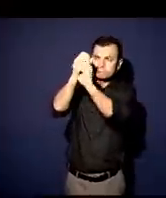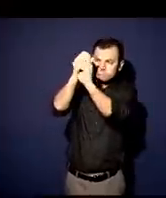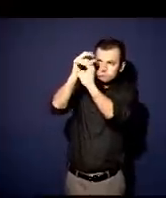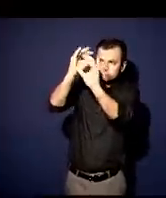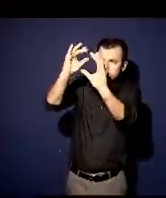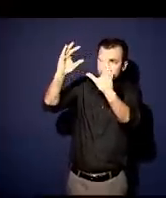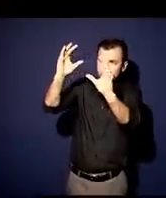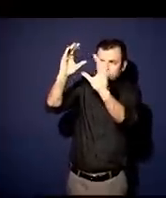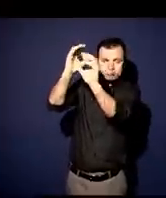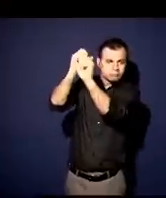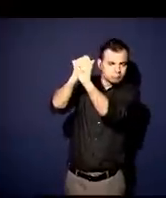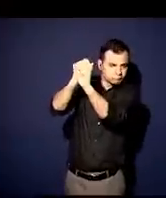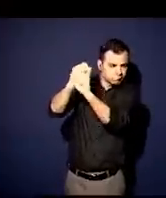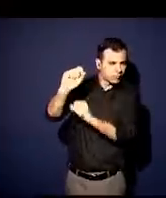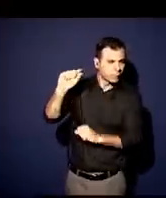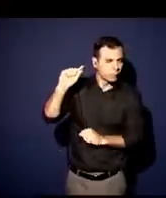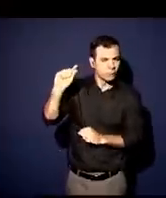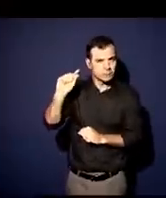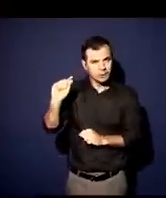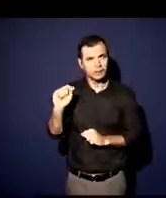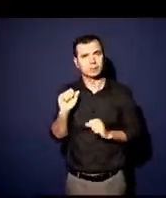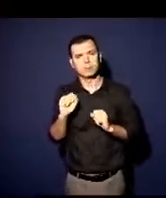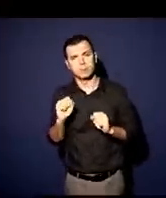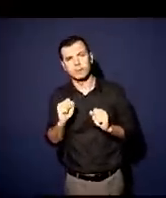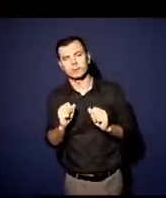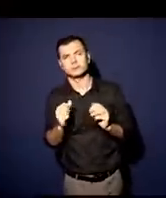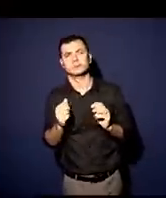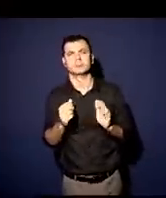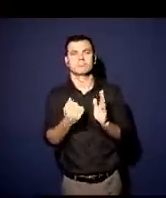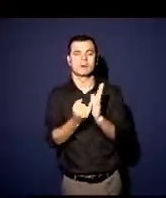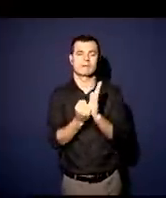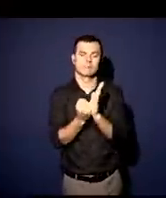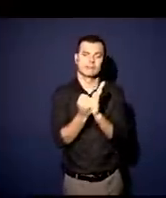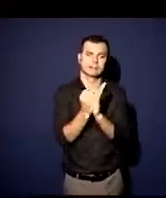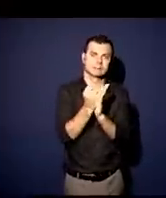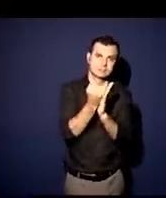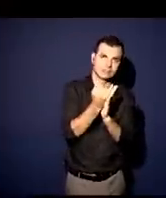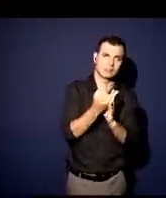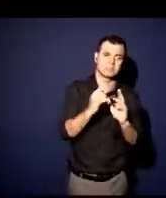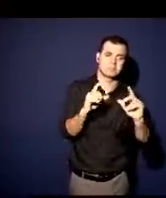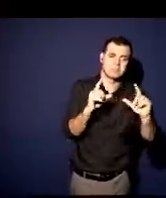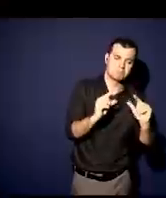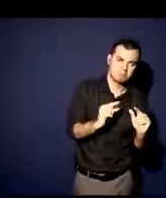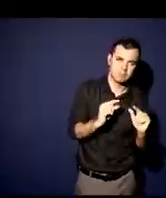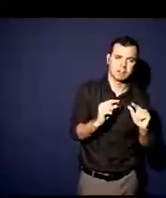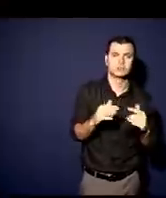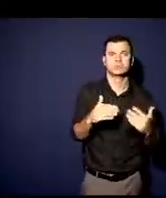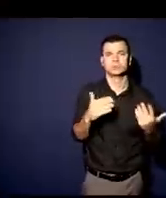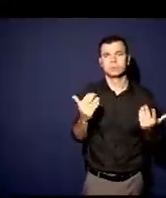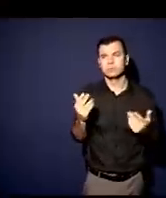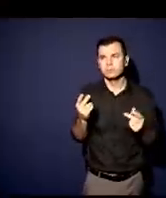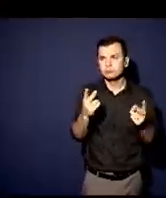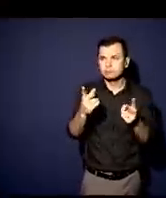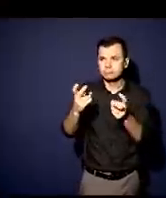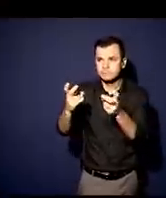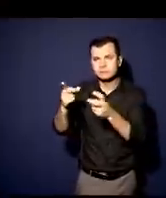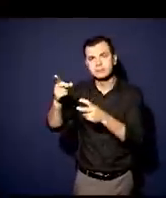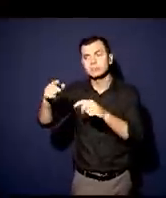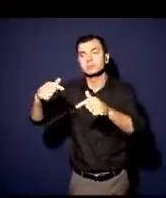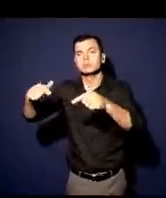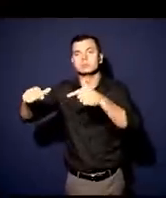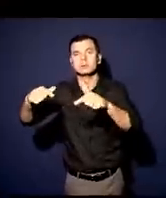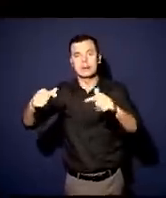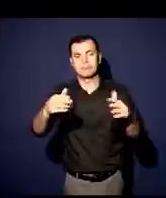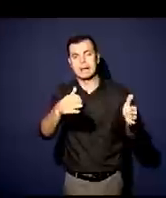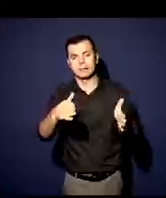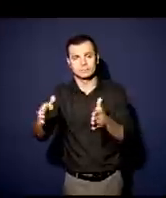é a inflação mais alta ou se vamos voltar à época de inflação mais baixa, eu olho para a produtividade. E uma das